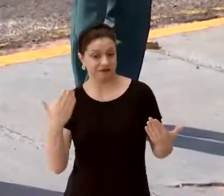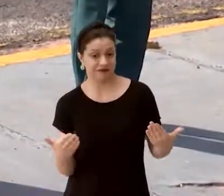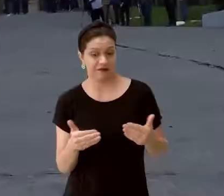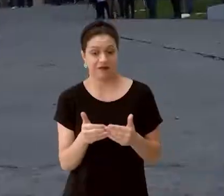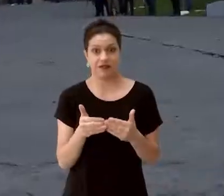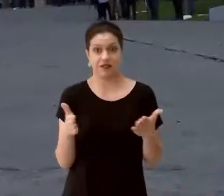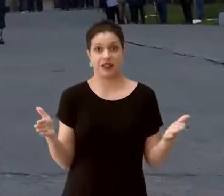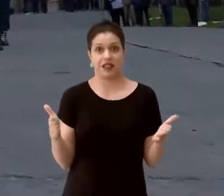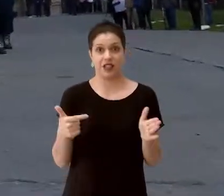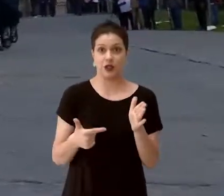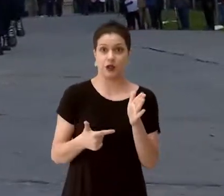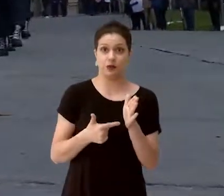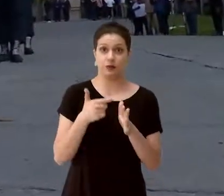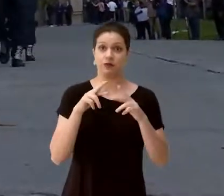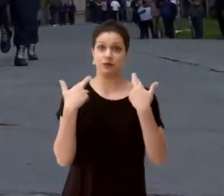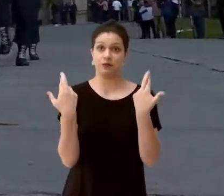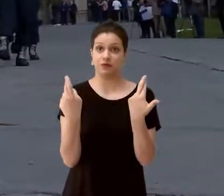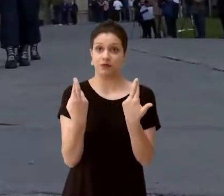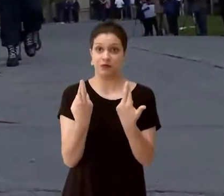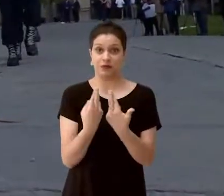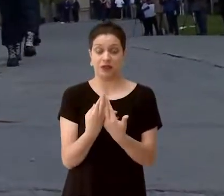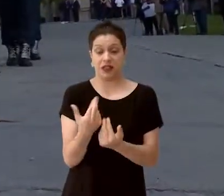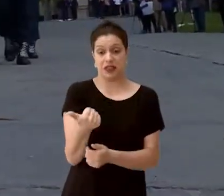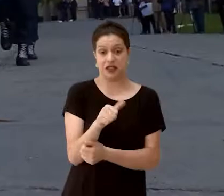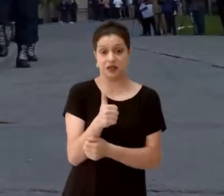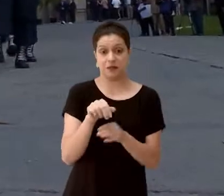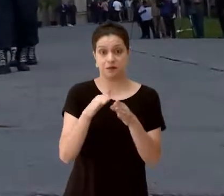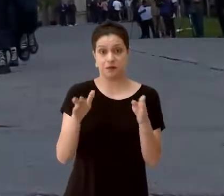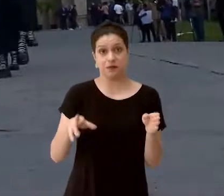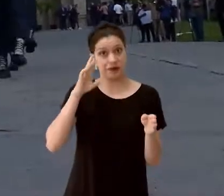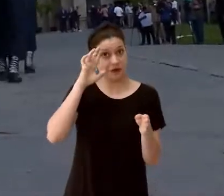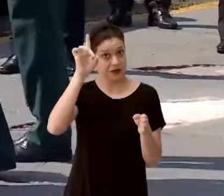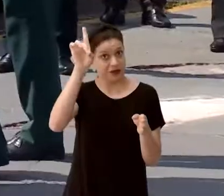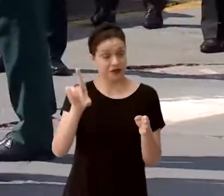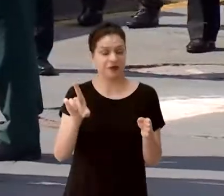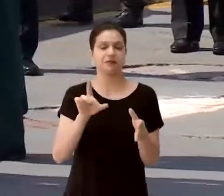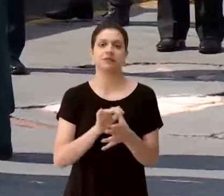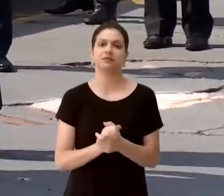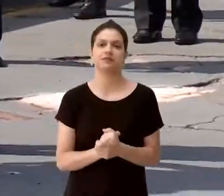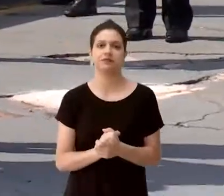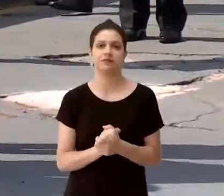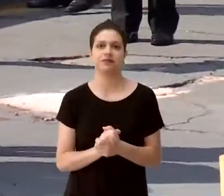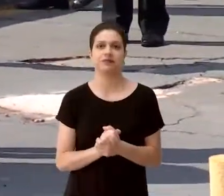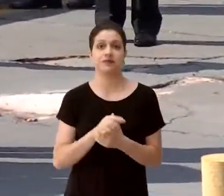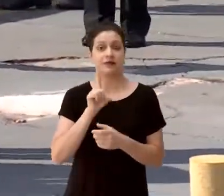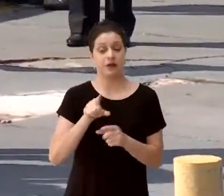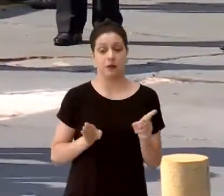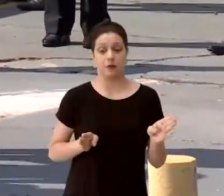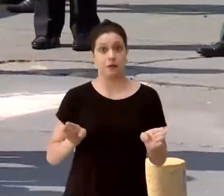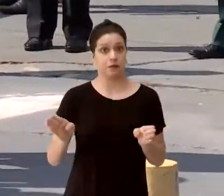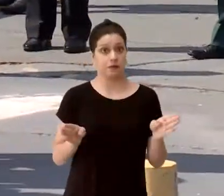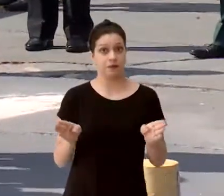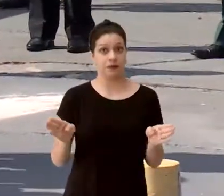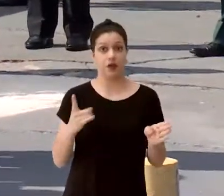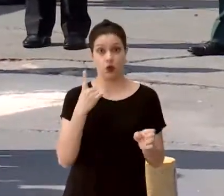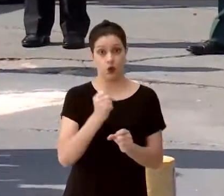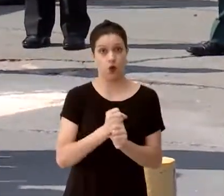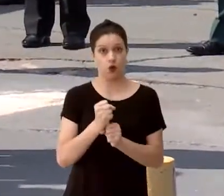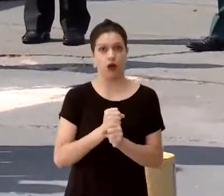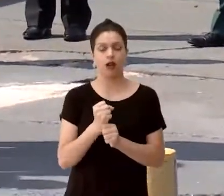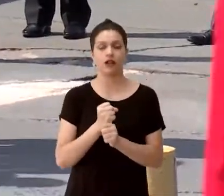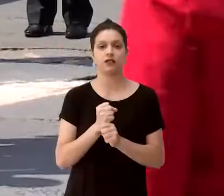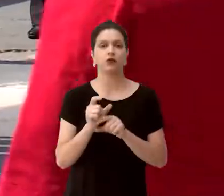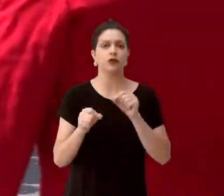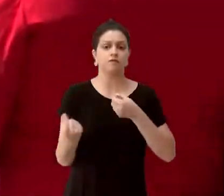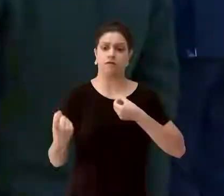da 11ª legislatura, que corresponde ao período de um ano, marca a retomada dos trabalhos após o